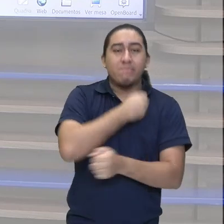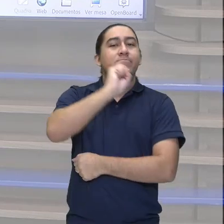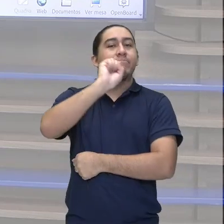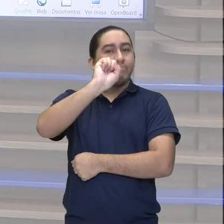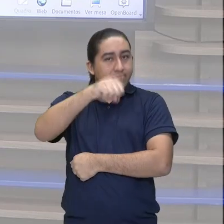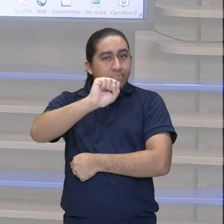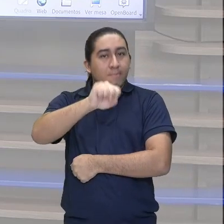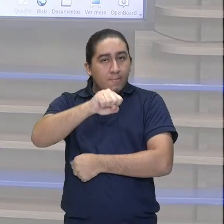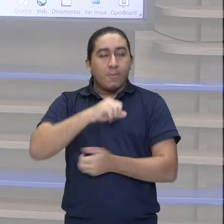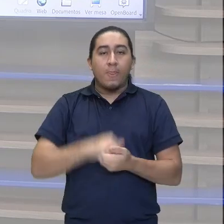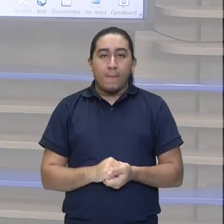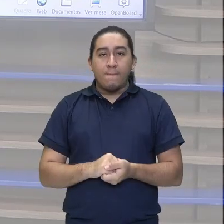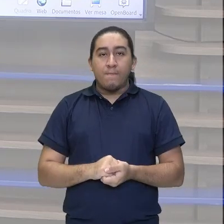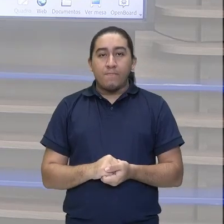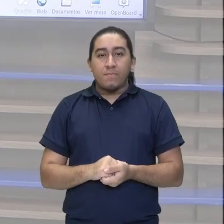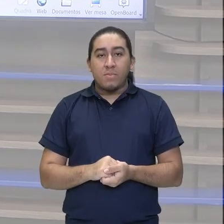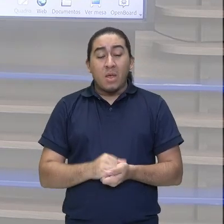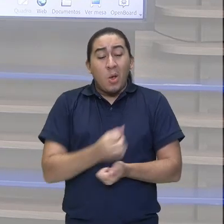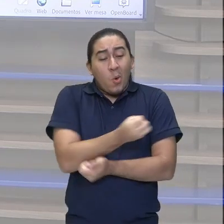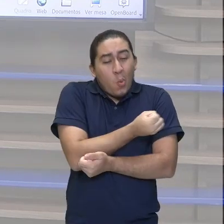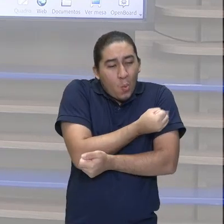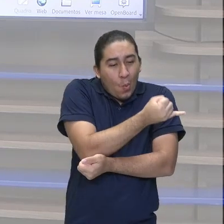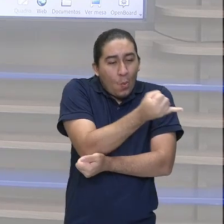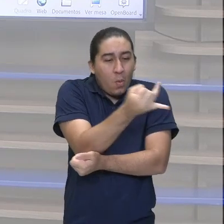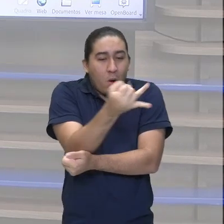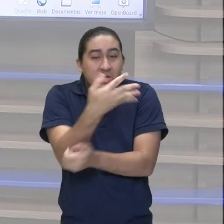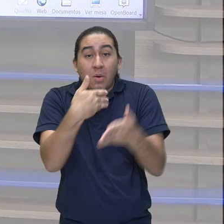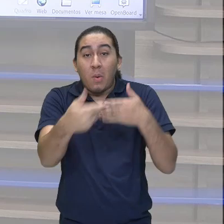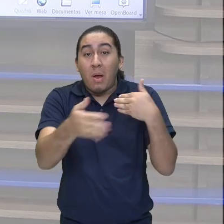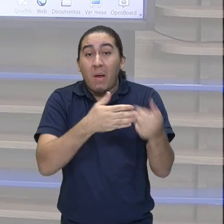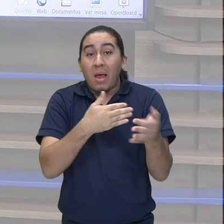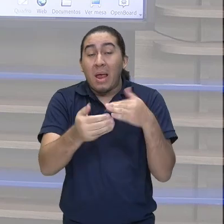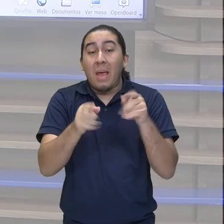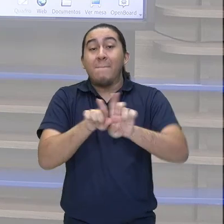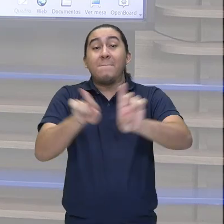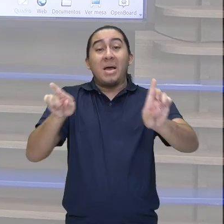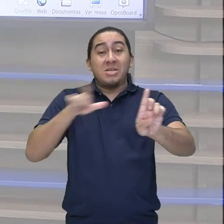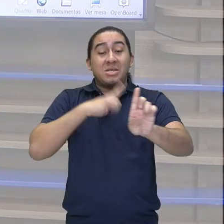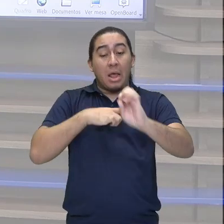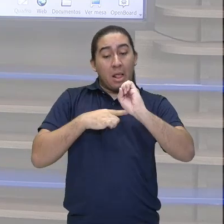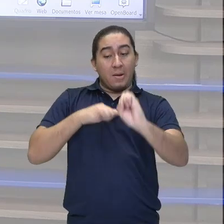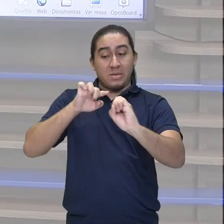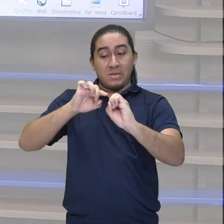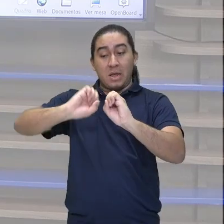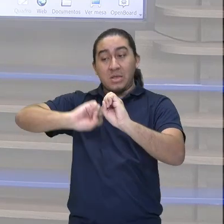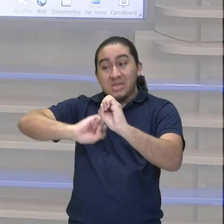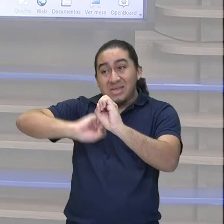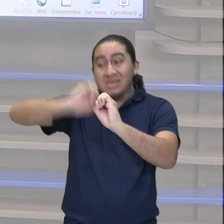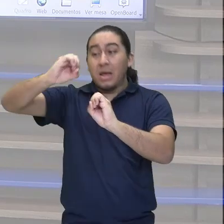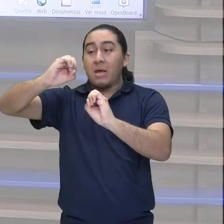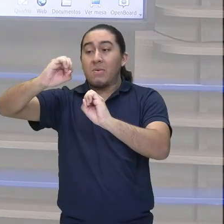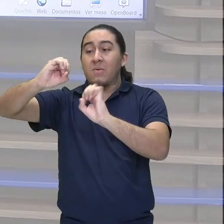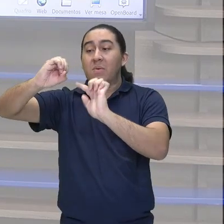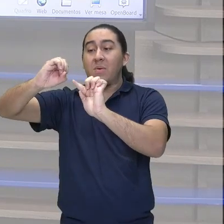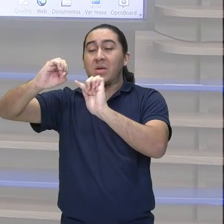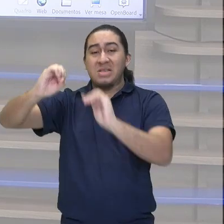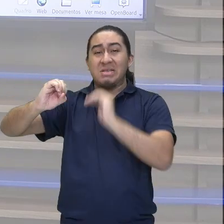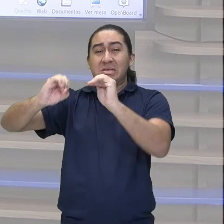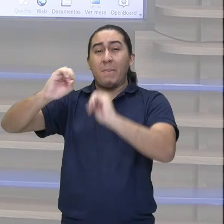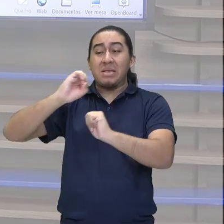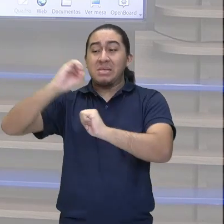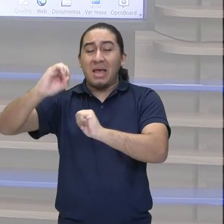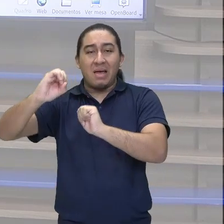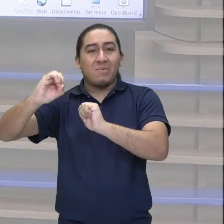qualquer número que apareça na sua vida e ele está elevado a 0, você nem precisa pensar 2 vezes. Vai